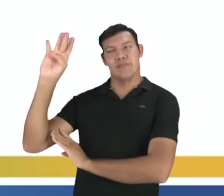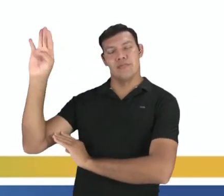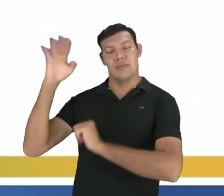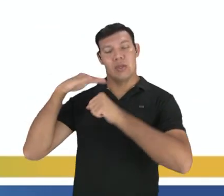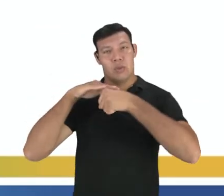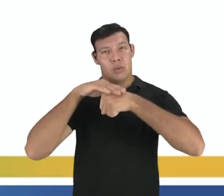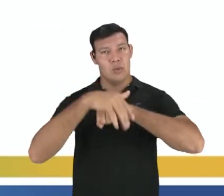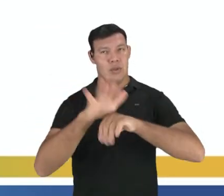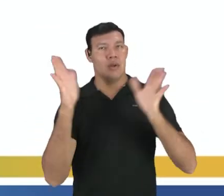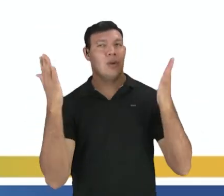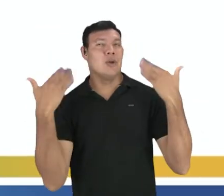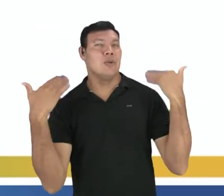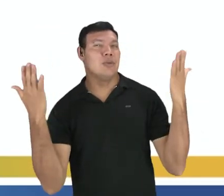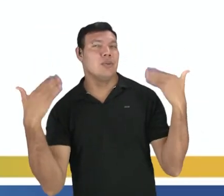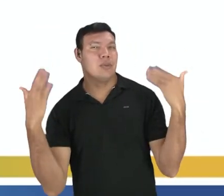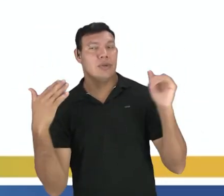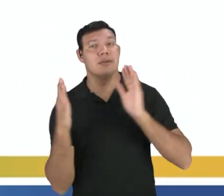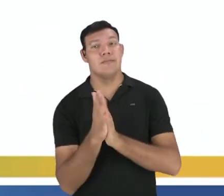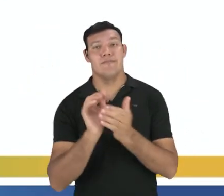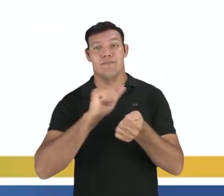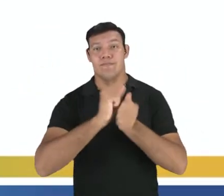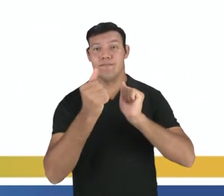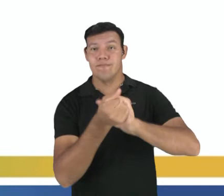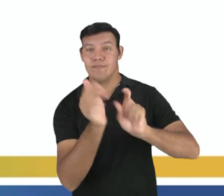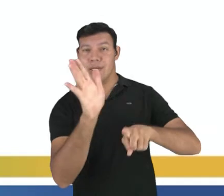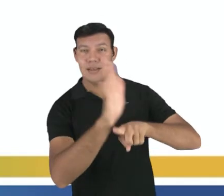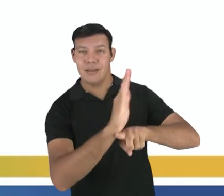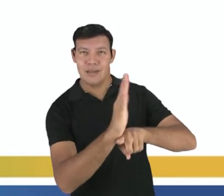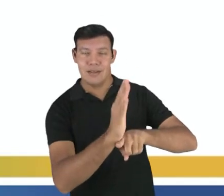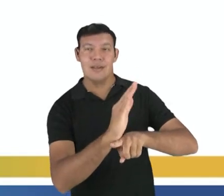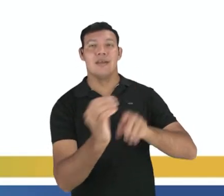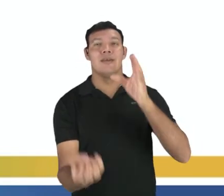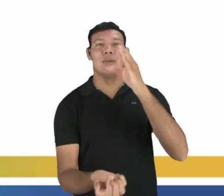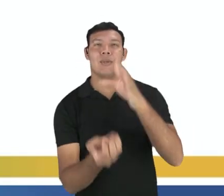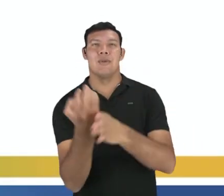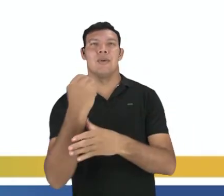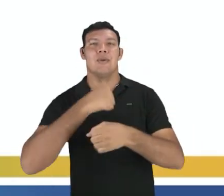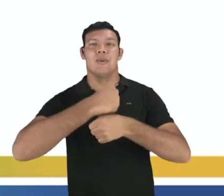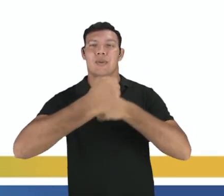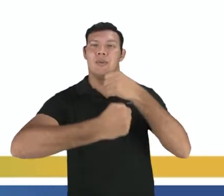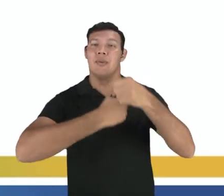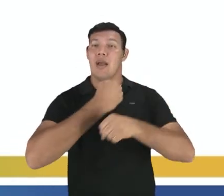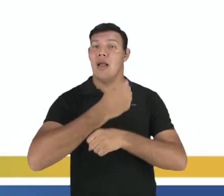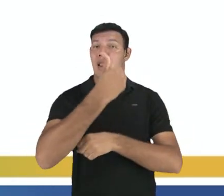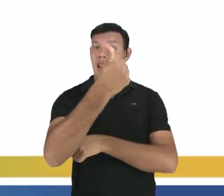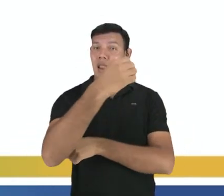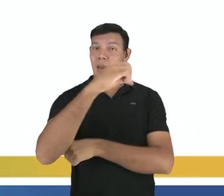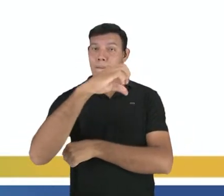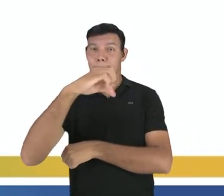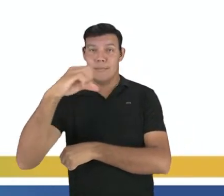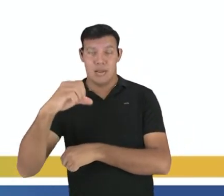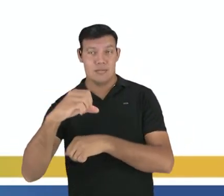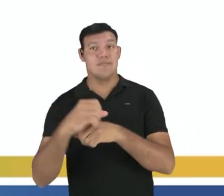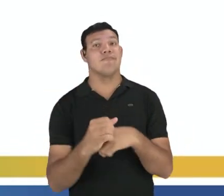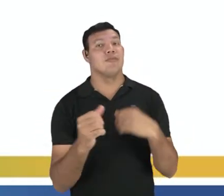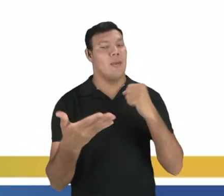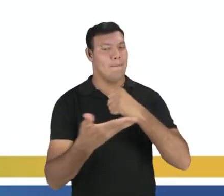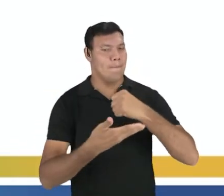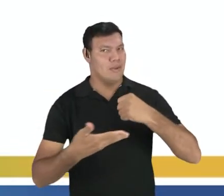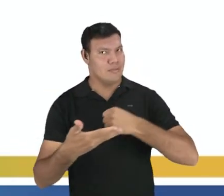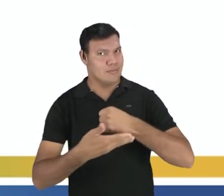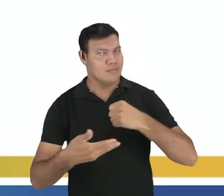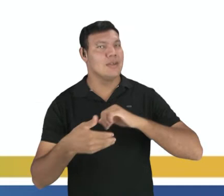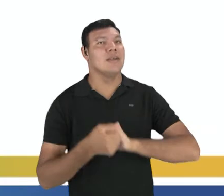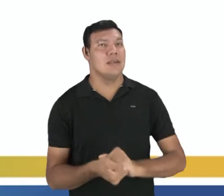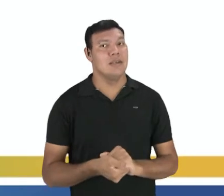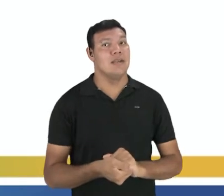Verão, e a versão cinematográfica foi lançada em 1999. Baseado na obra de mesmo